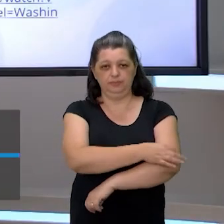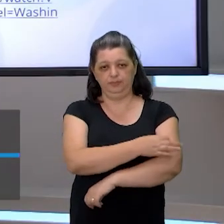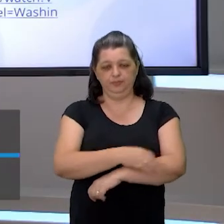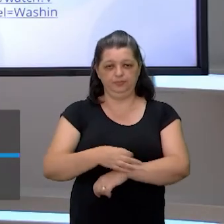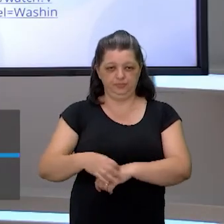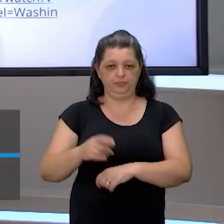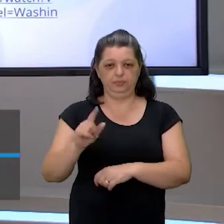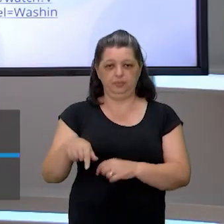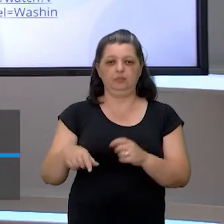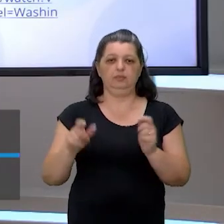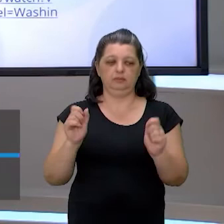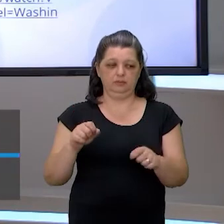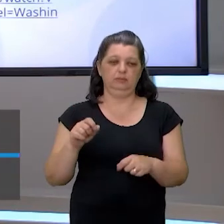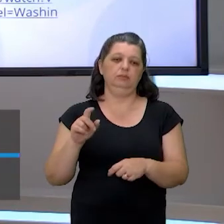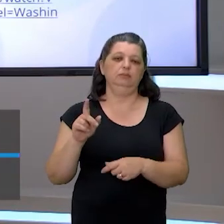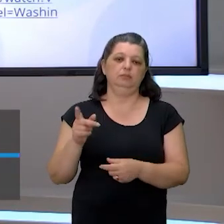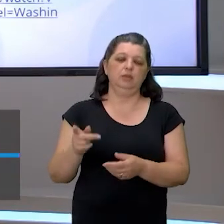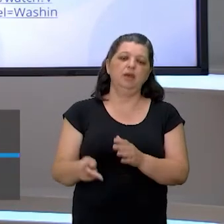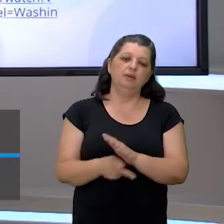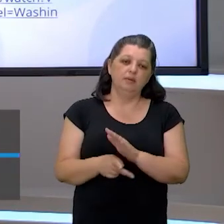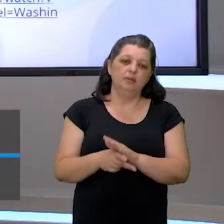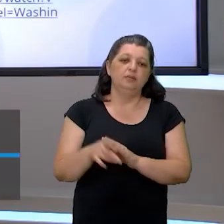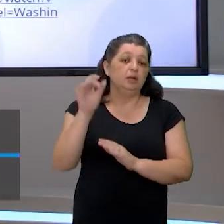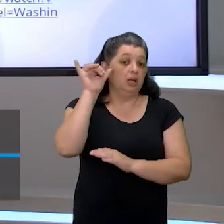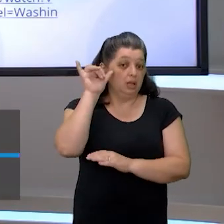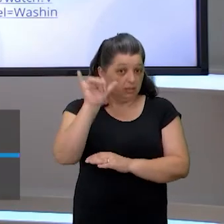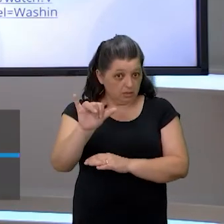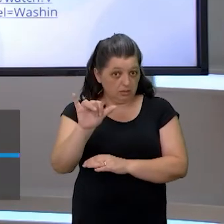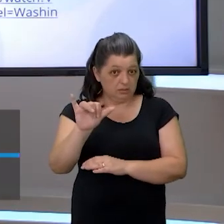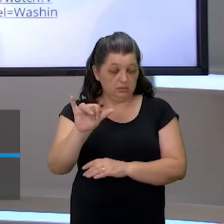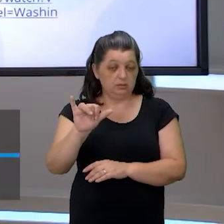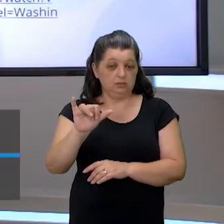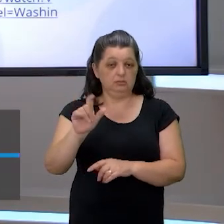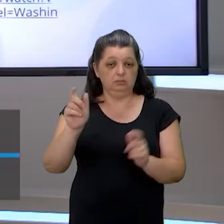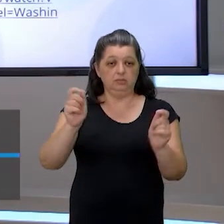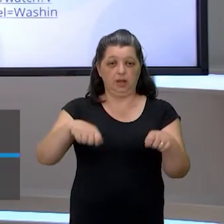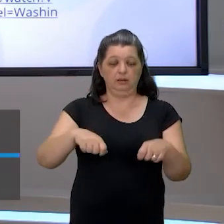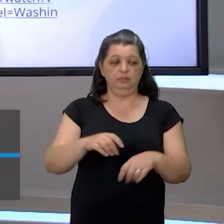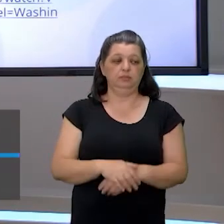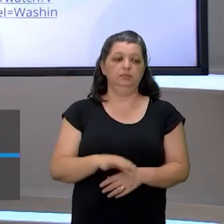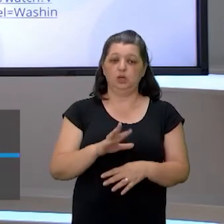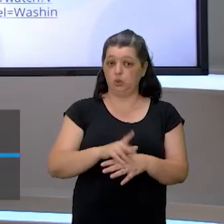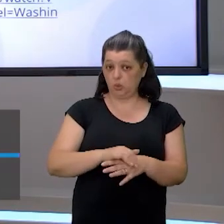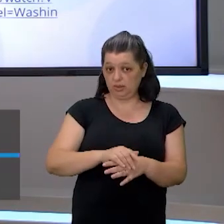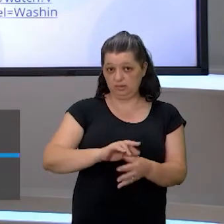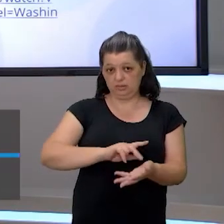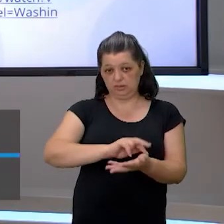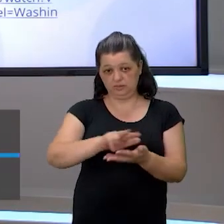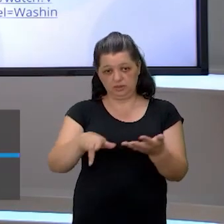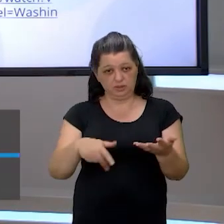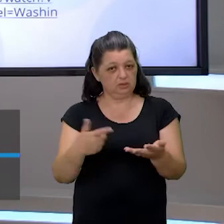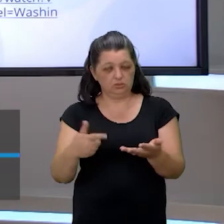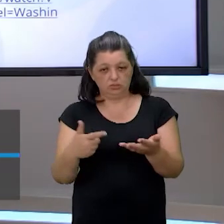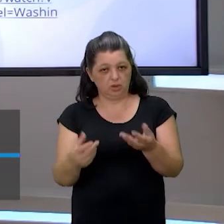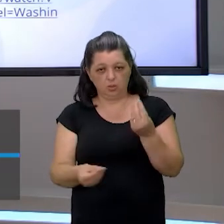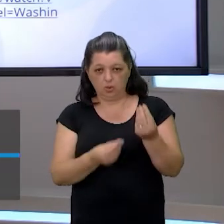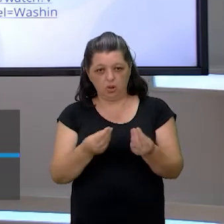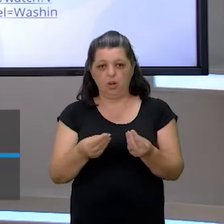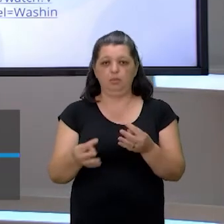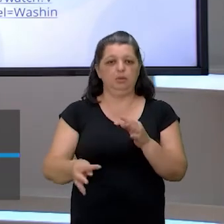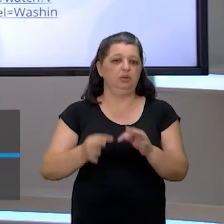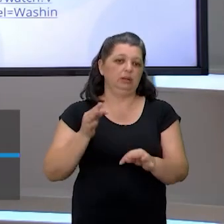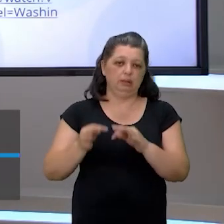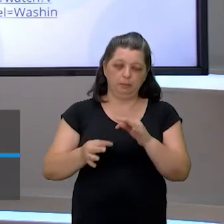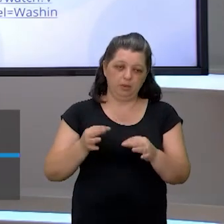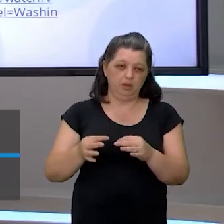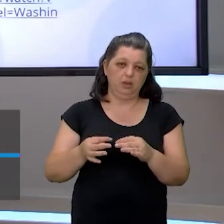pode tratar, e são doenças que a gente pode também se prevenir com isso. Né? Não são doenças, por exemplo, que não tem tratamento ou que a forma de